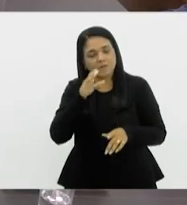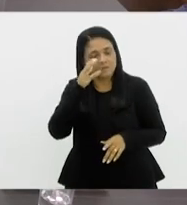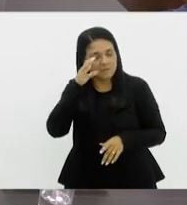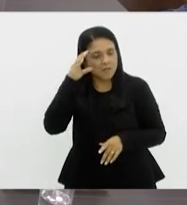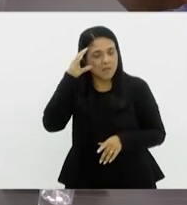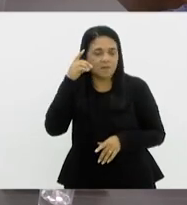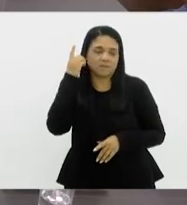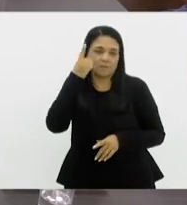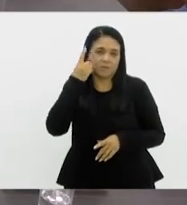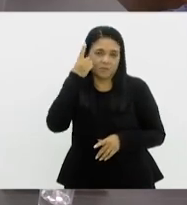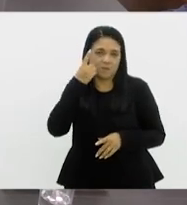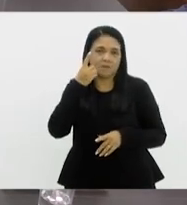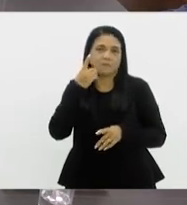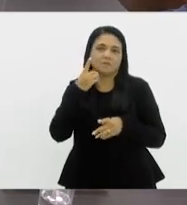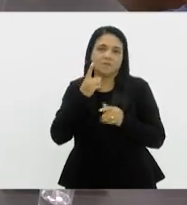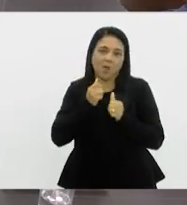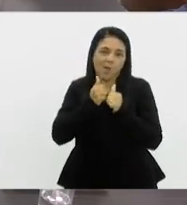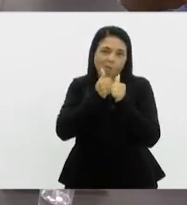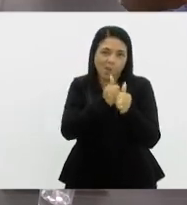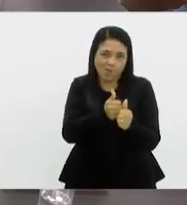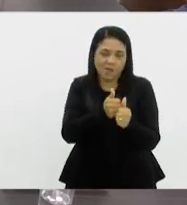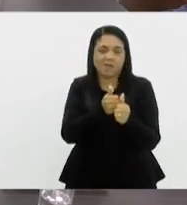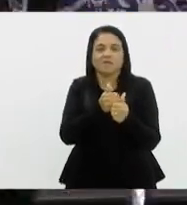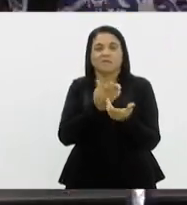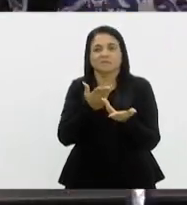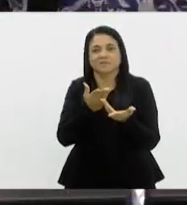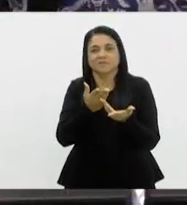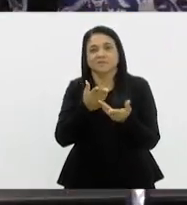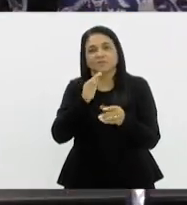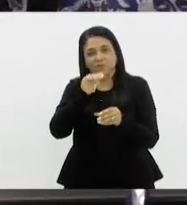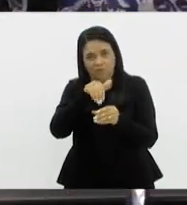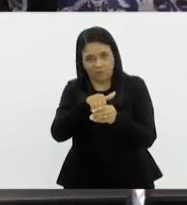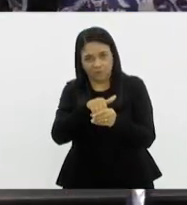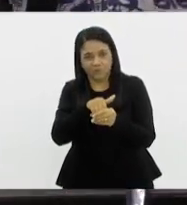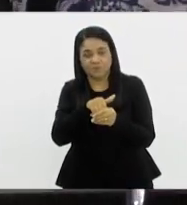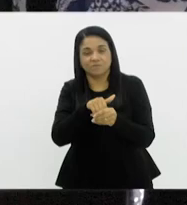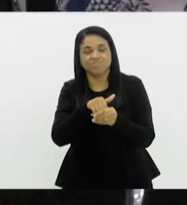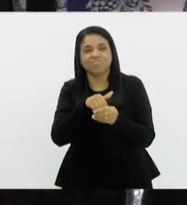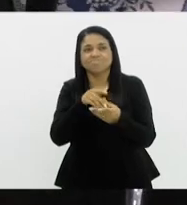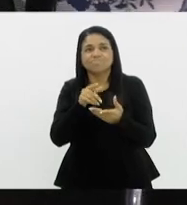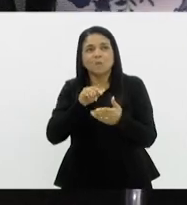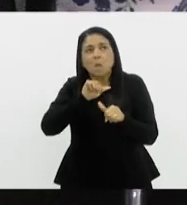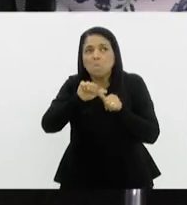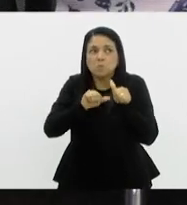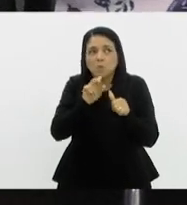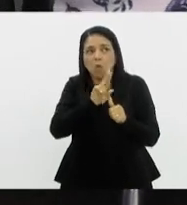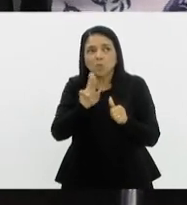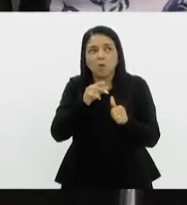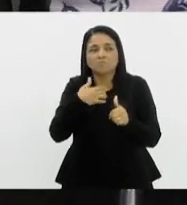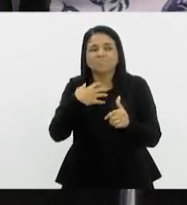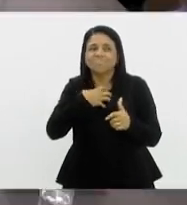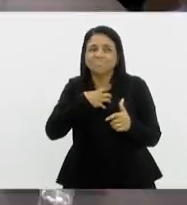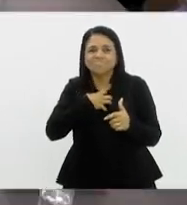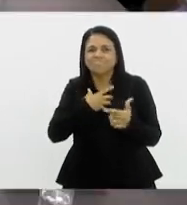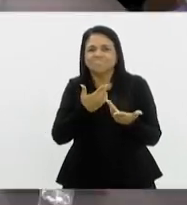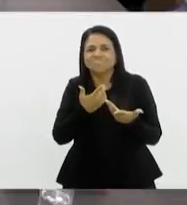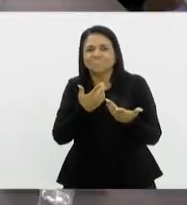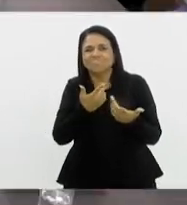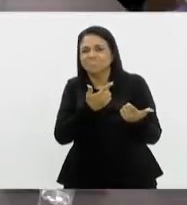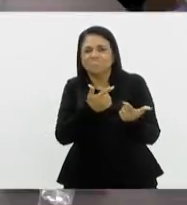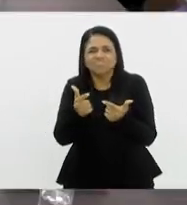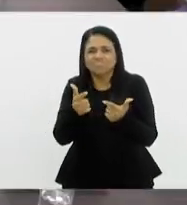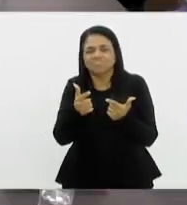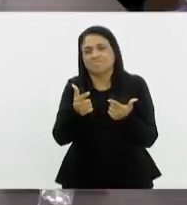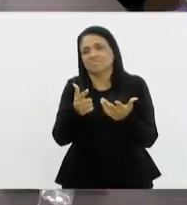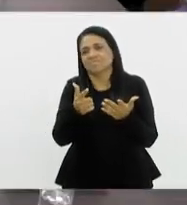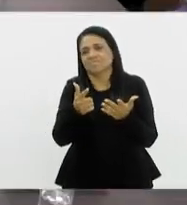adendo, né, para que a gente não altere o nome sem entender o sentido. Né? Então, vou proclamar o resultado. Do